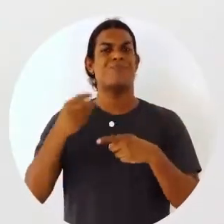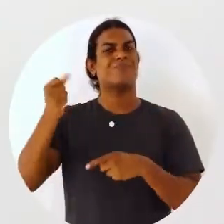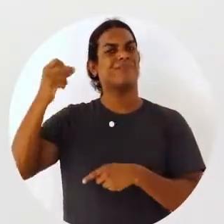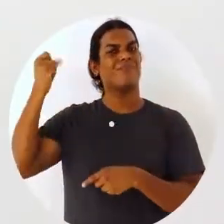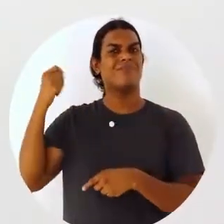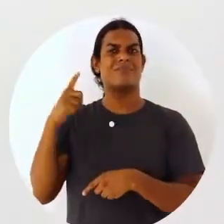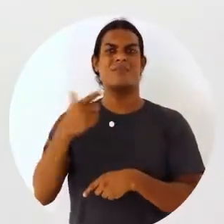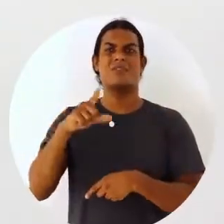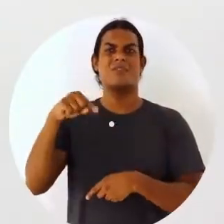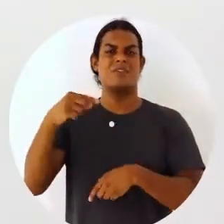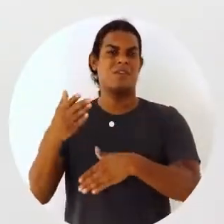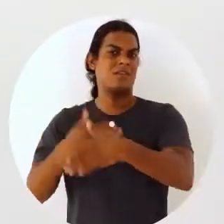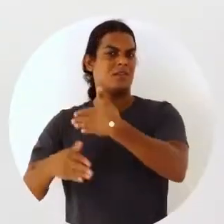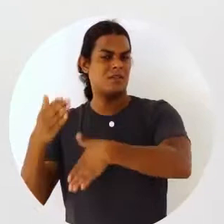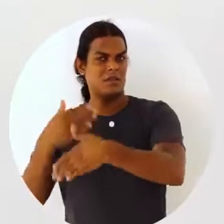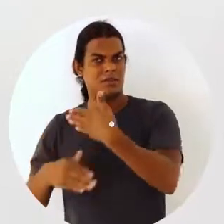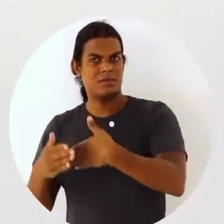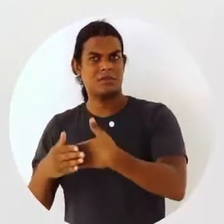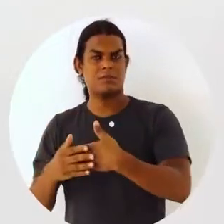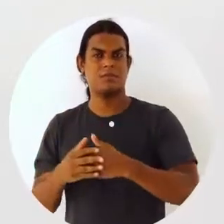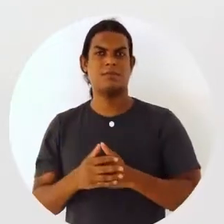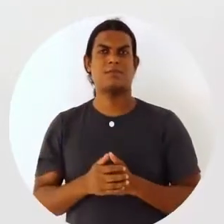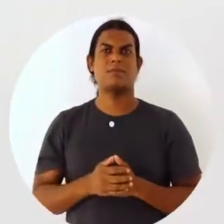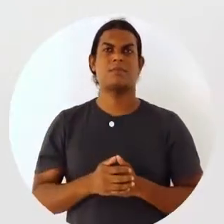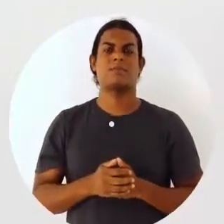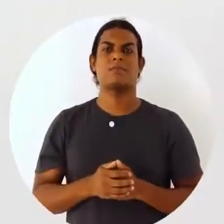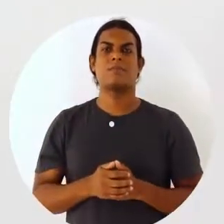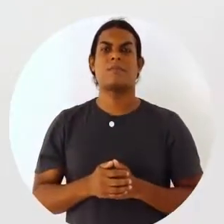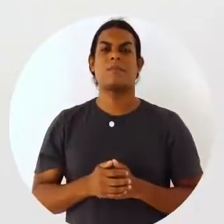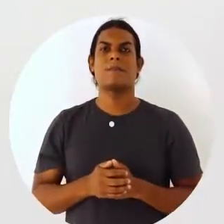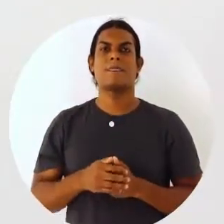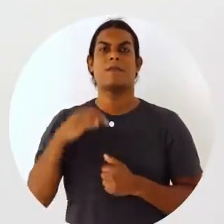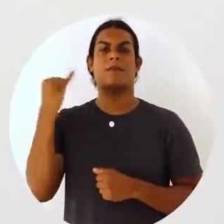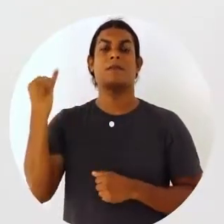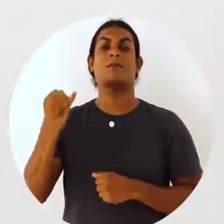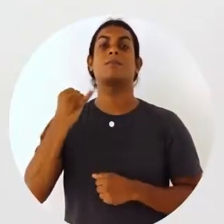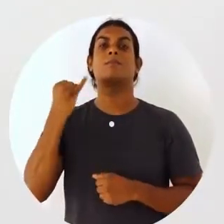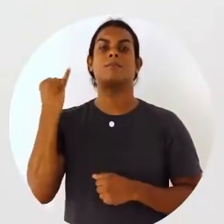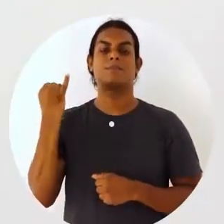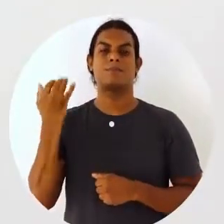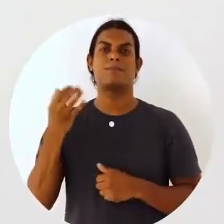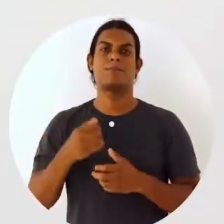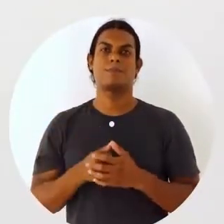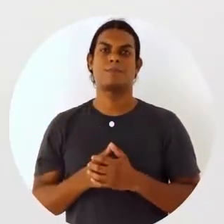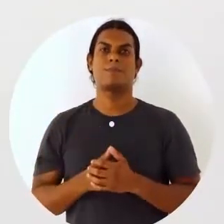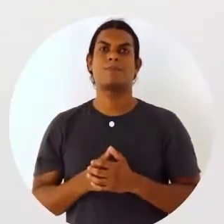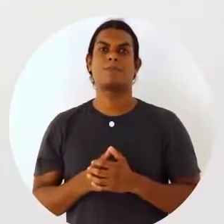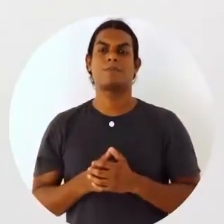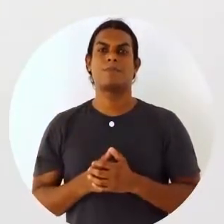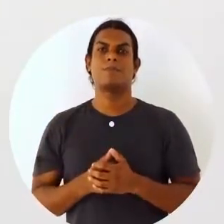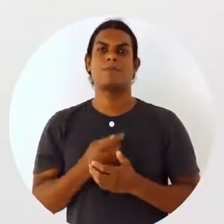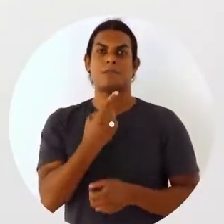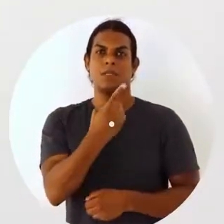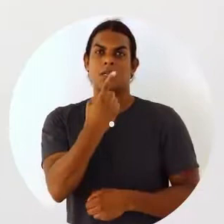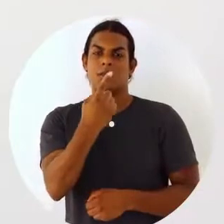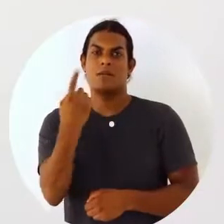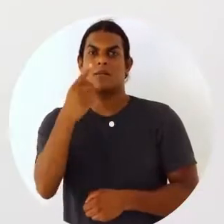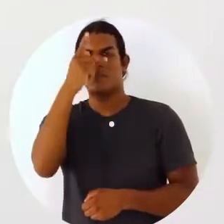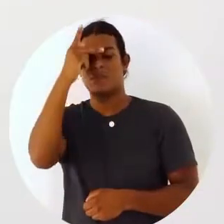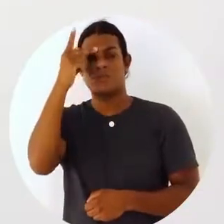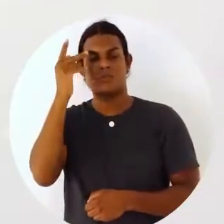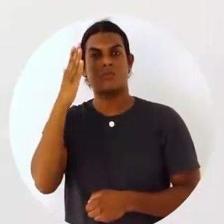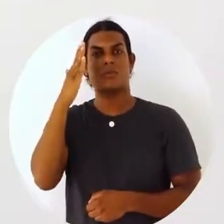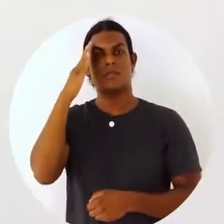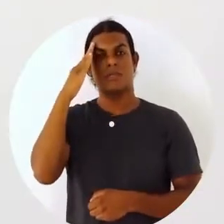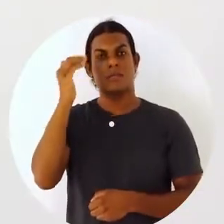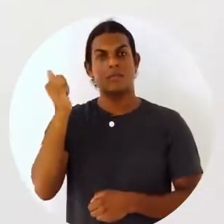racionalização do trabalho, mas não existia muitas funções definidas. Então, é preciso ter uma função definida que o indivíduo ele possa saber o que é que ele vai executar